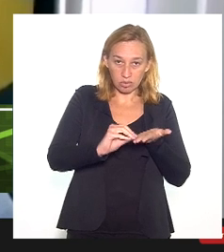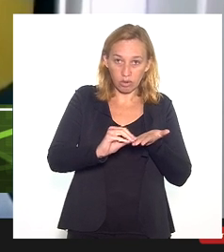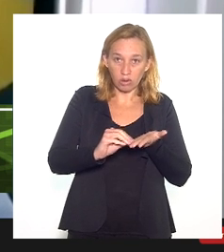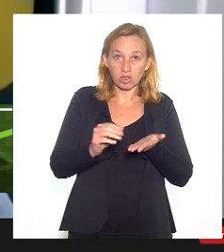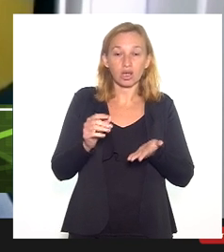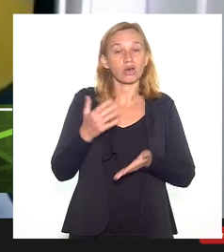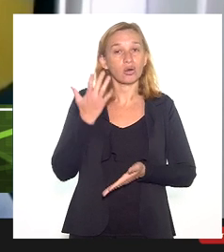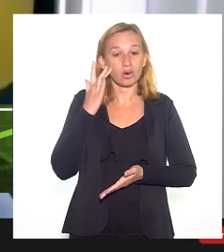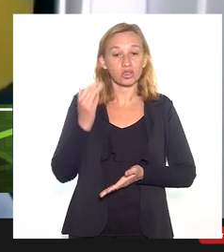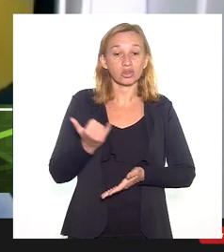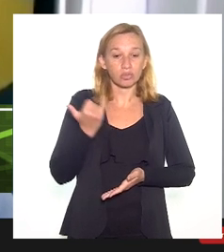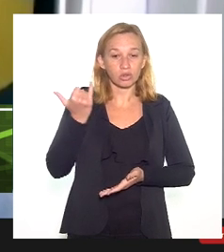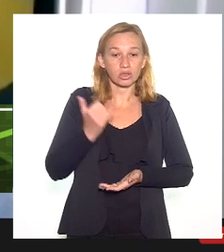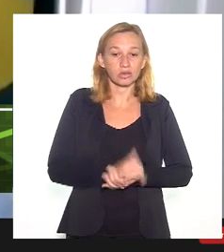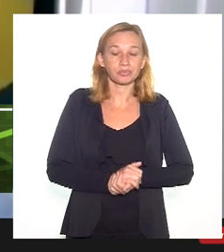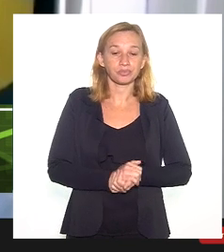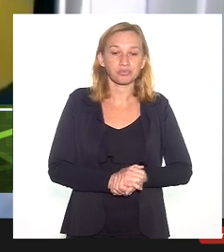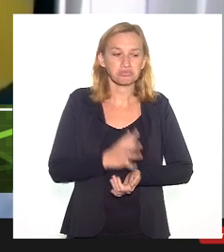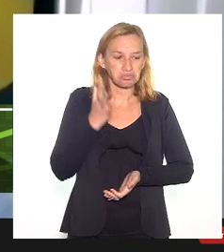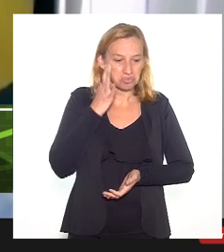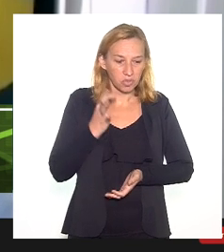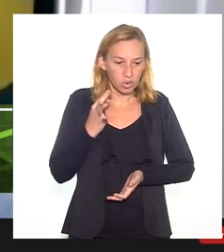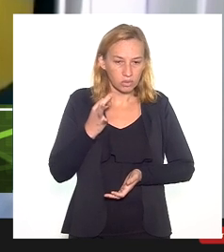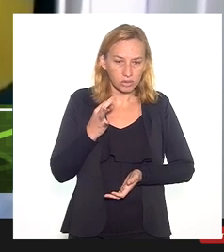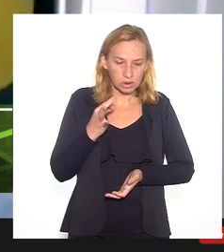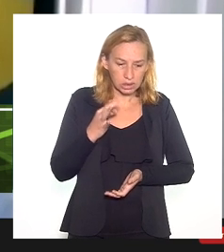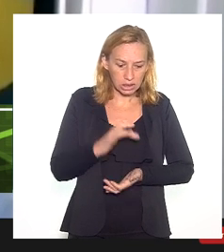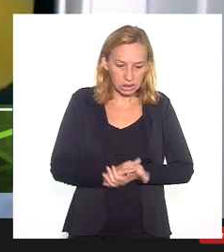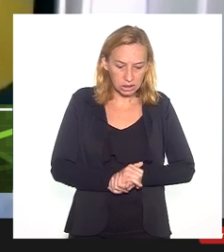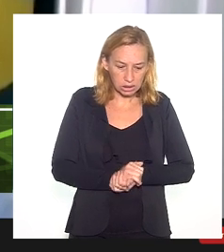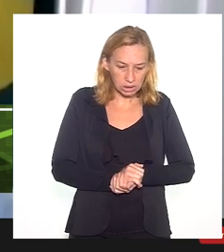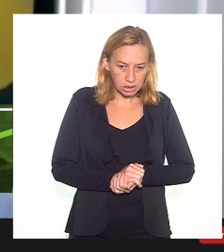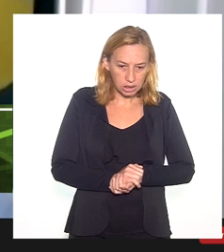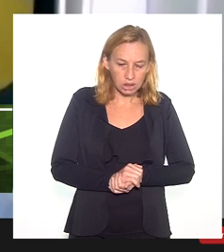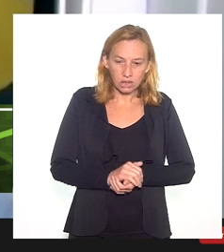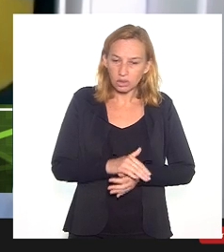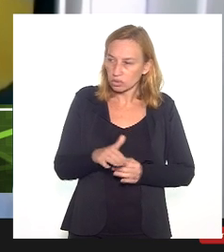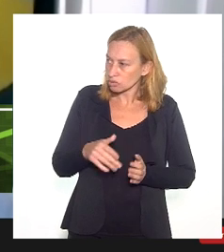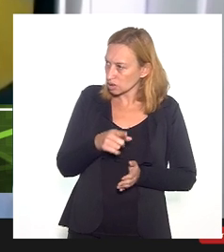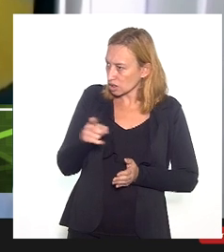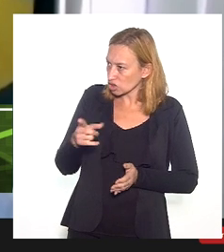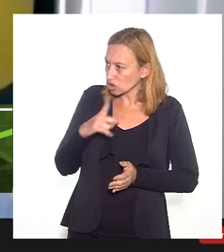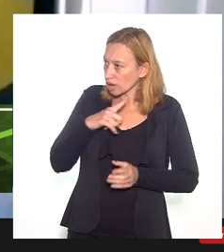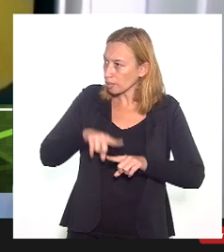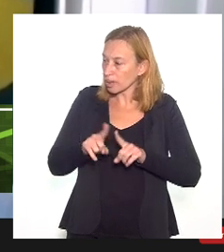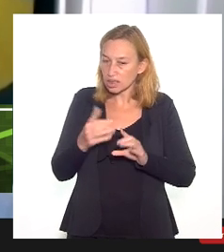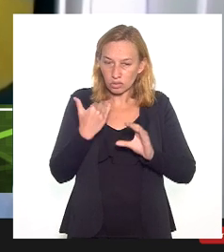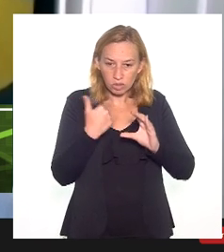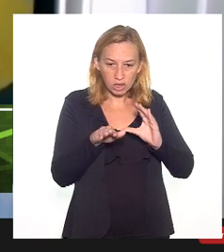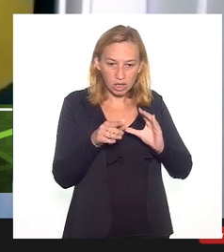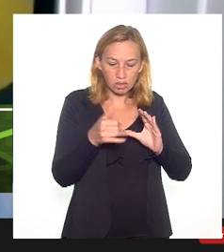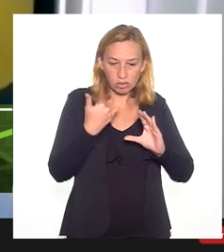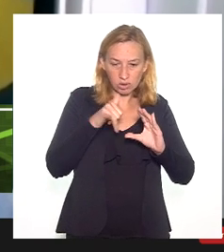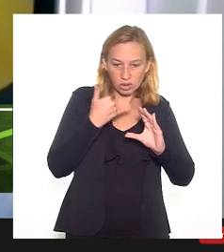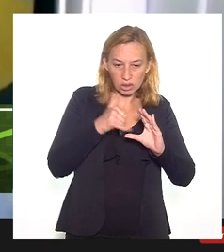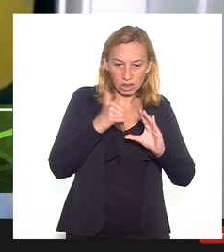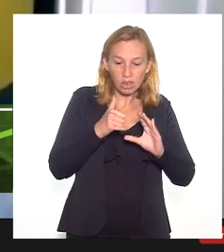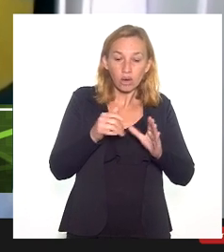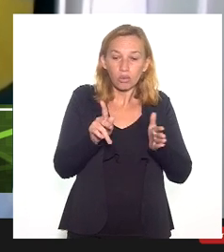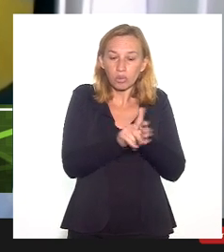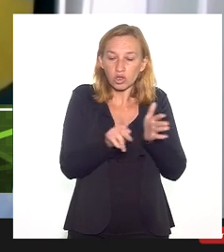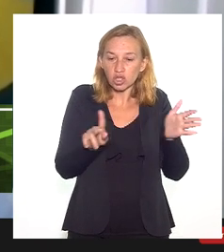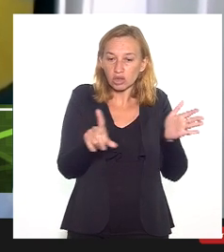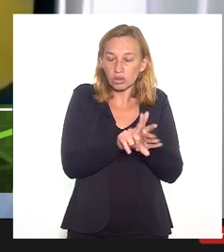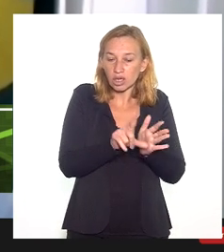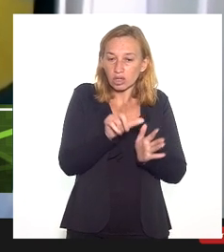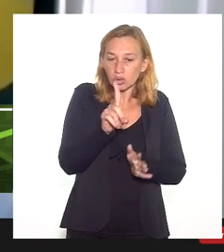parece muito importante. Eu não sei se a vossa senhoria tinha, mas eu mandei para o seu WhatsApp um projeto de lei dos